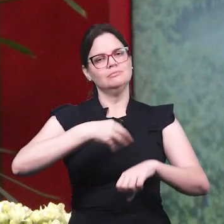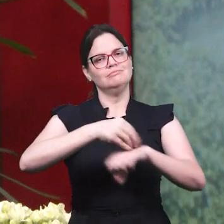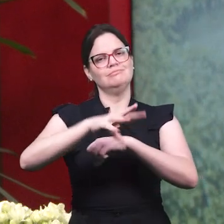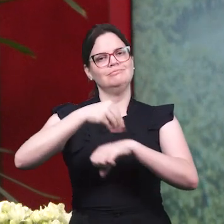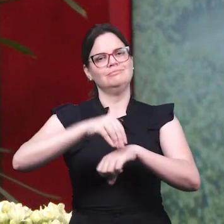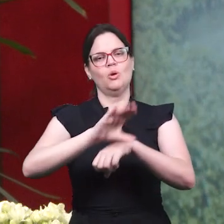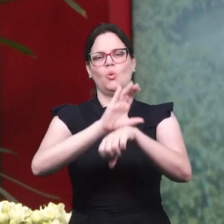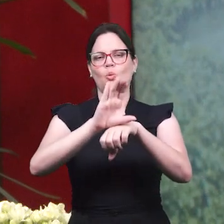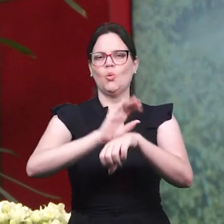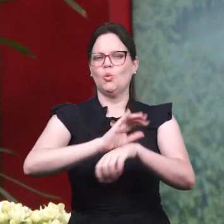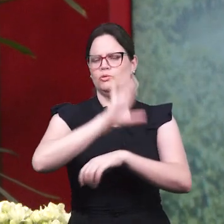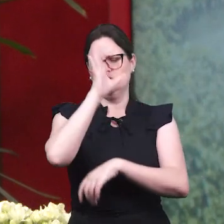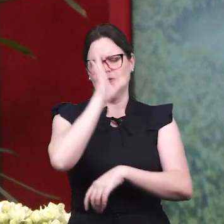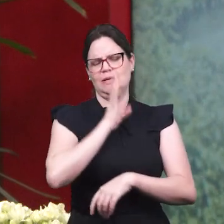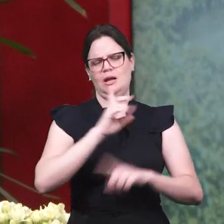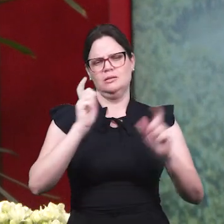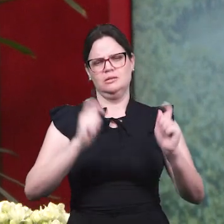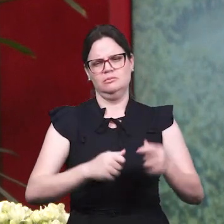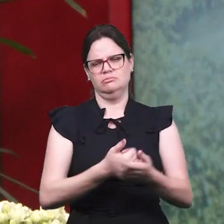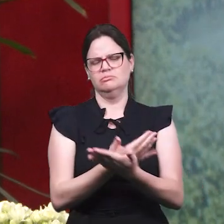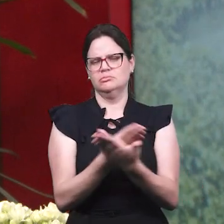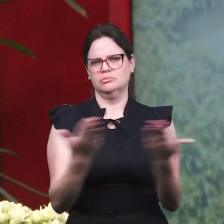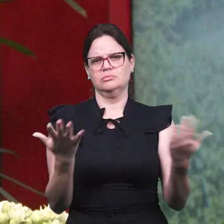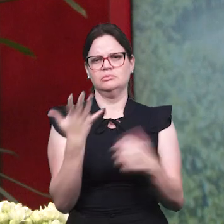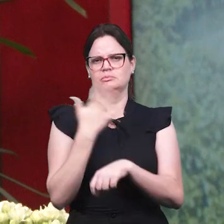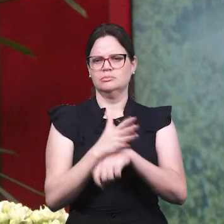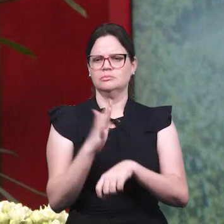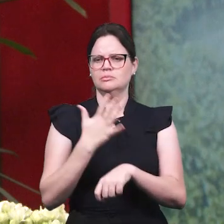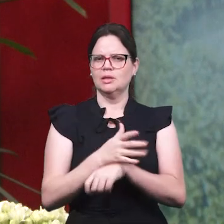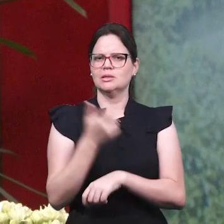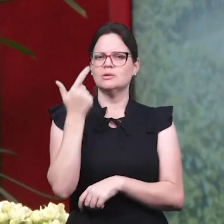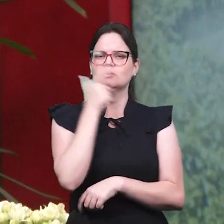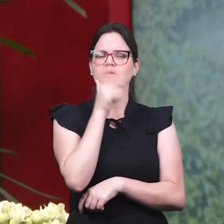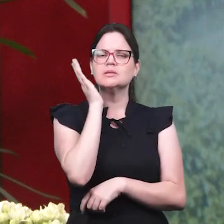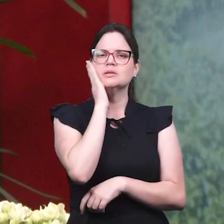dão capacitação, eles dão treinamento para